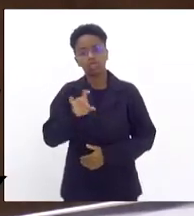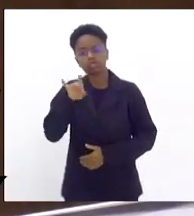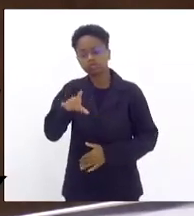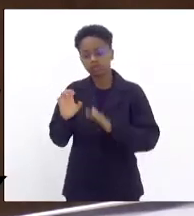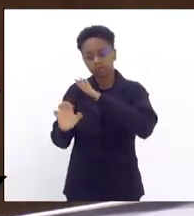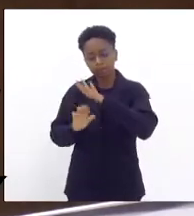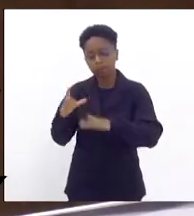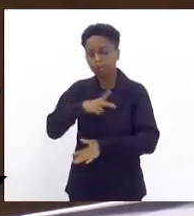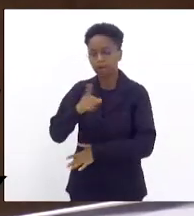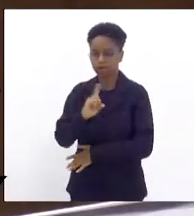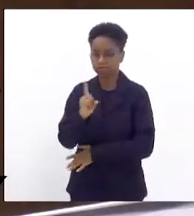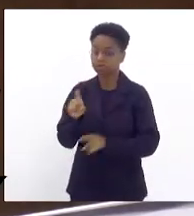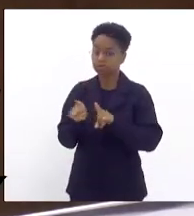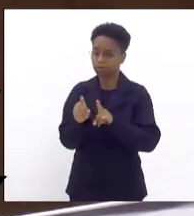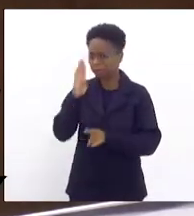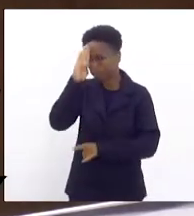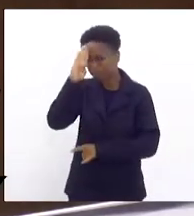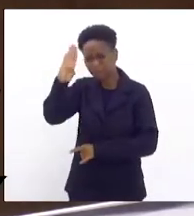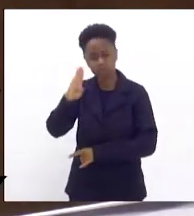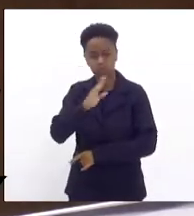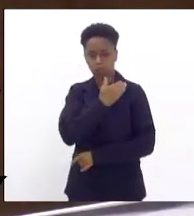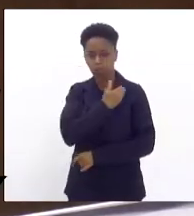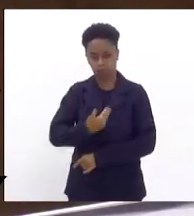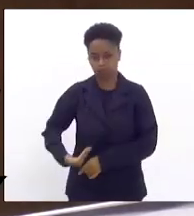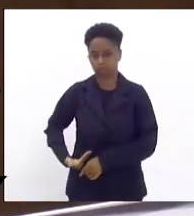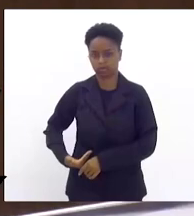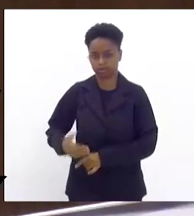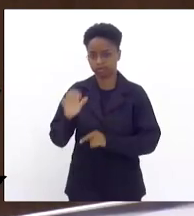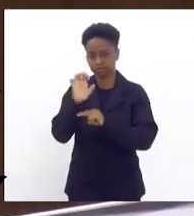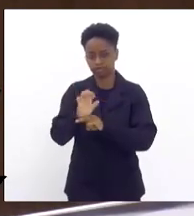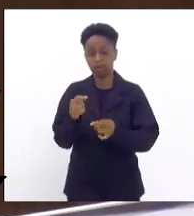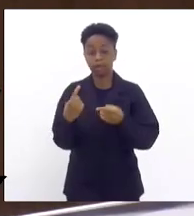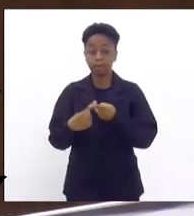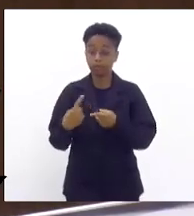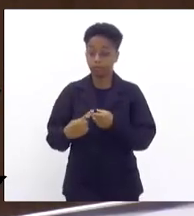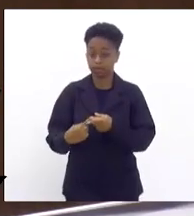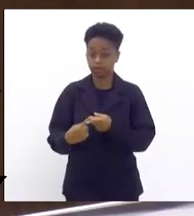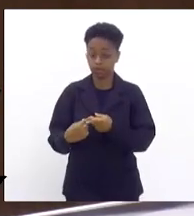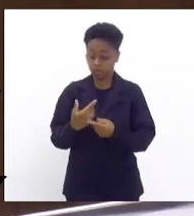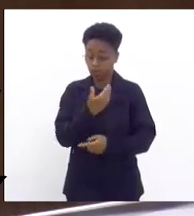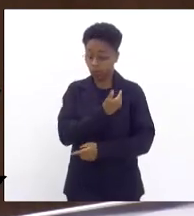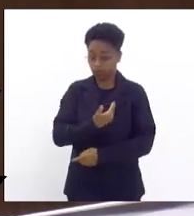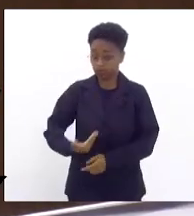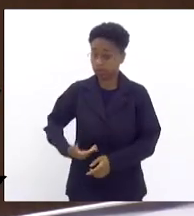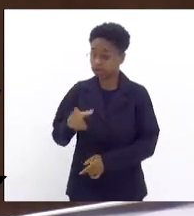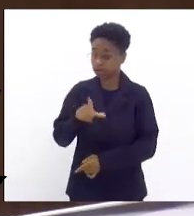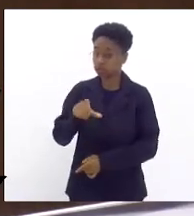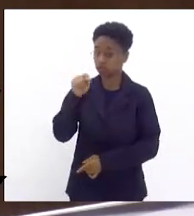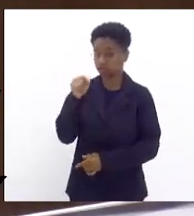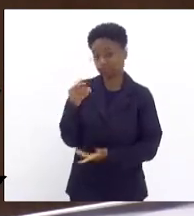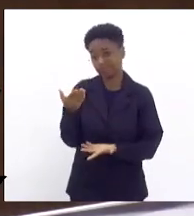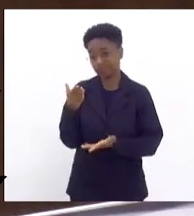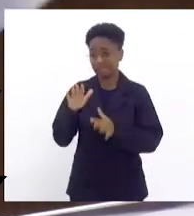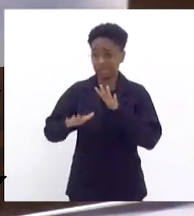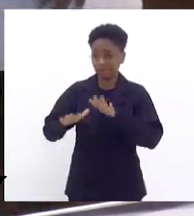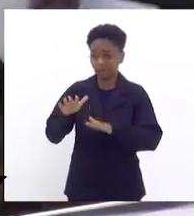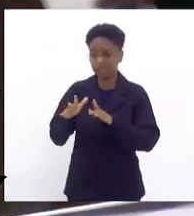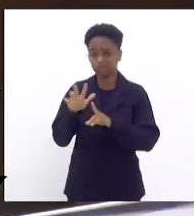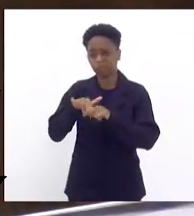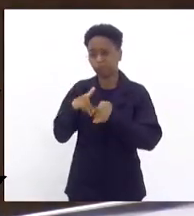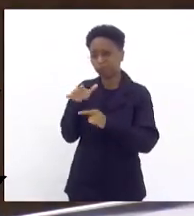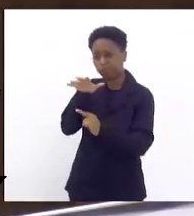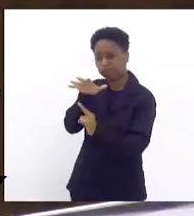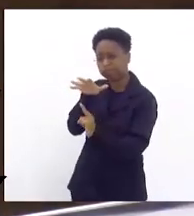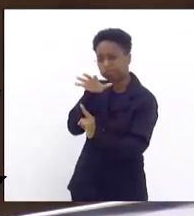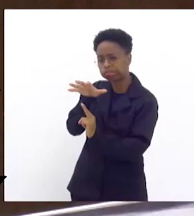privadas, mas principalmente do governo do estado. Por quê? Porque o governo do estado fez uma escolha, talvez induzido por má assessoria,